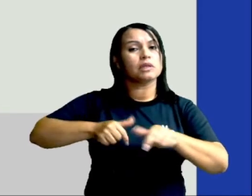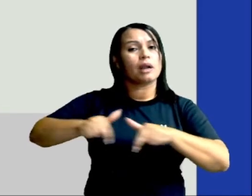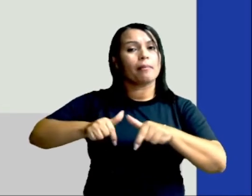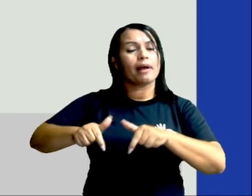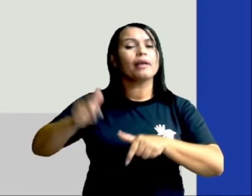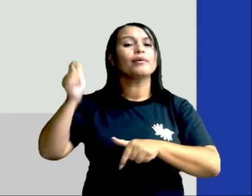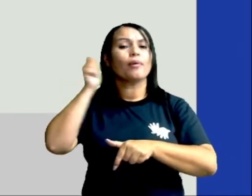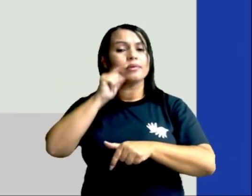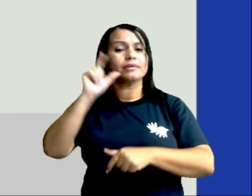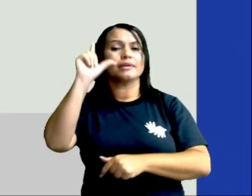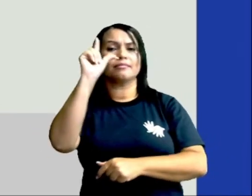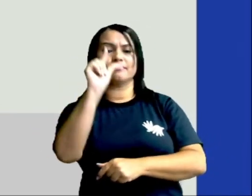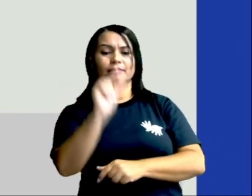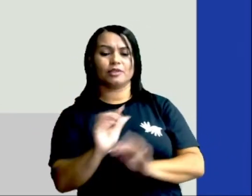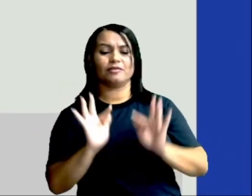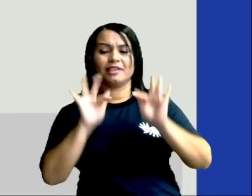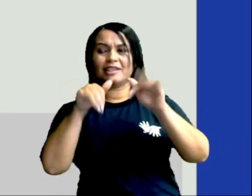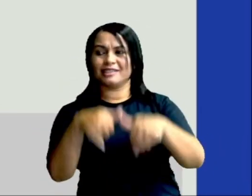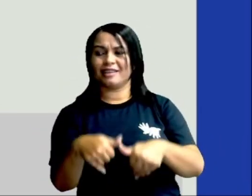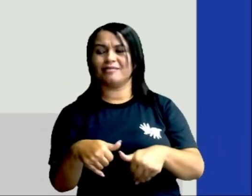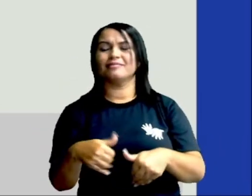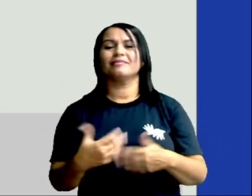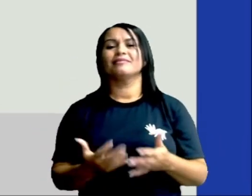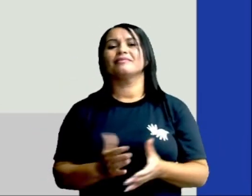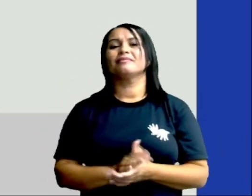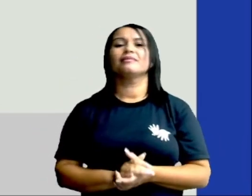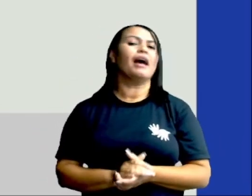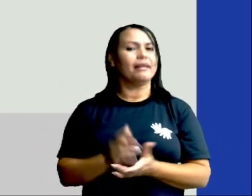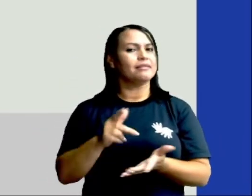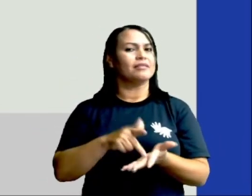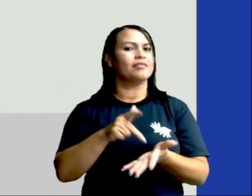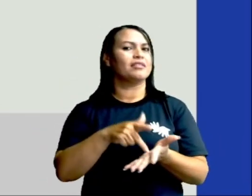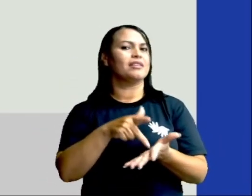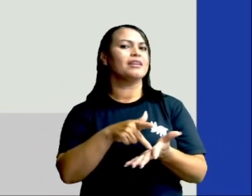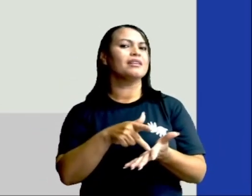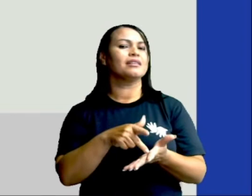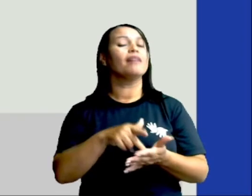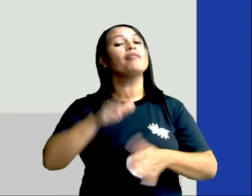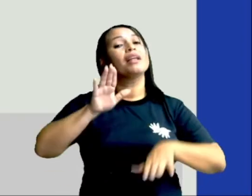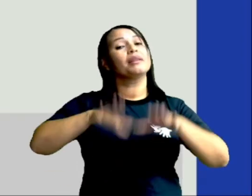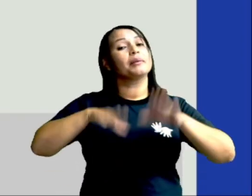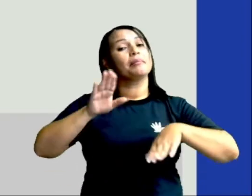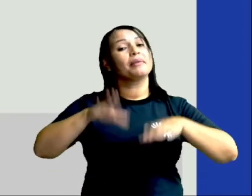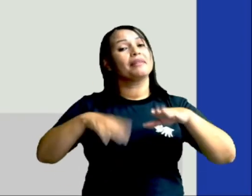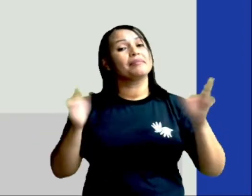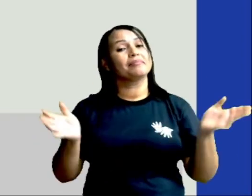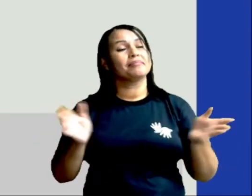menos tempo vai levar para a conclusão da obra. Não é verdade? Depende, né?